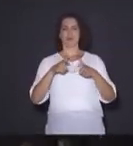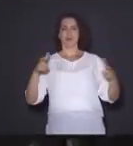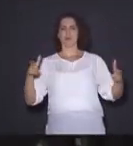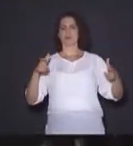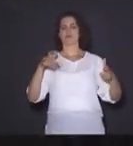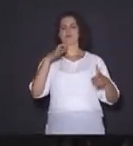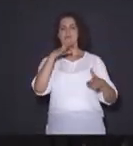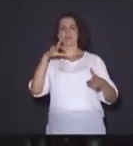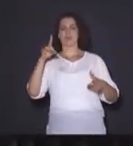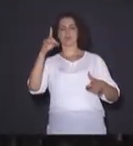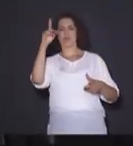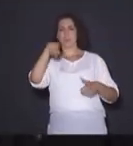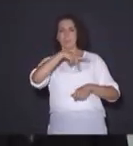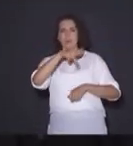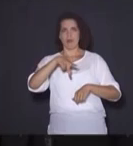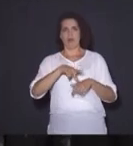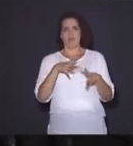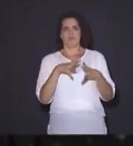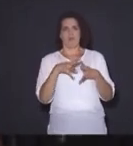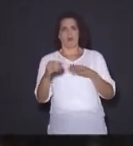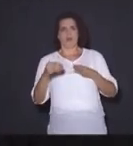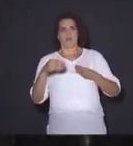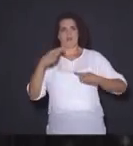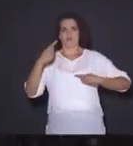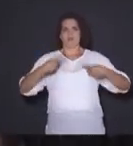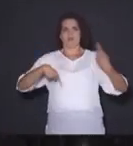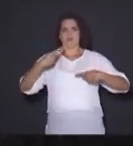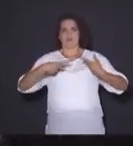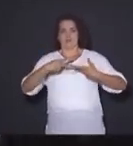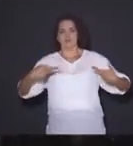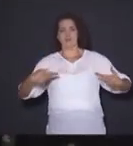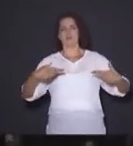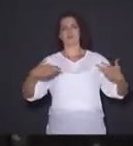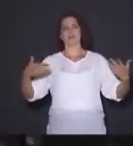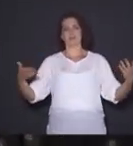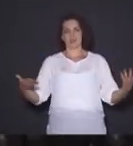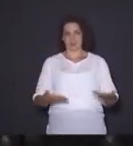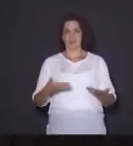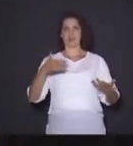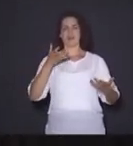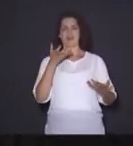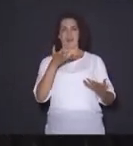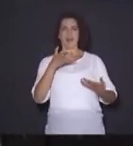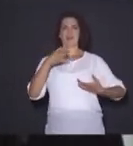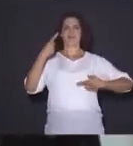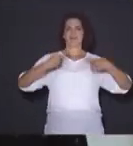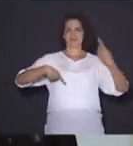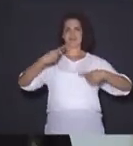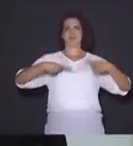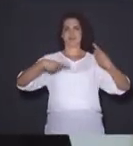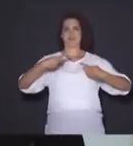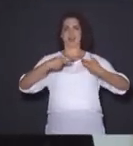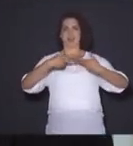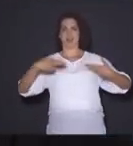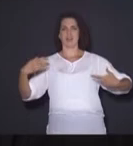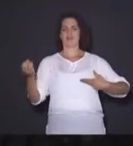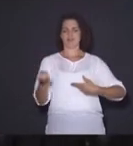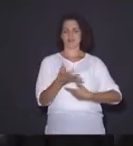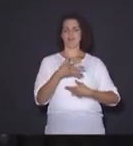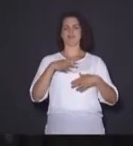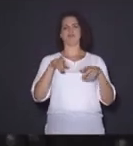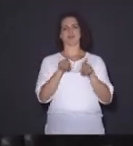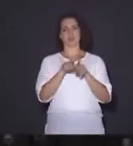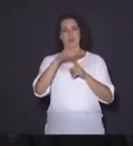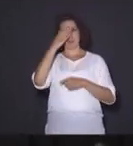do país têm fugido de polêmicas na e ela traz a polêmica justamente para ser debatido aqui né agradecer ao